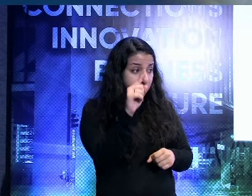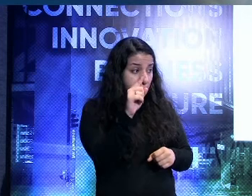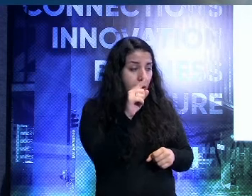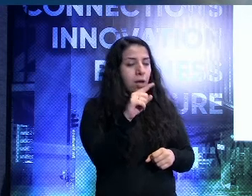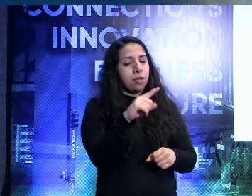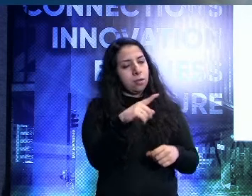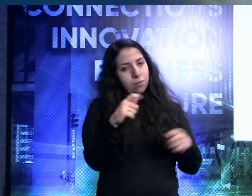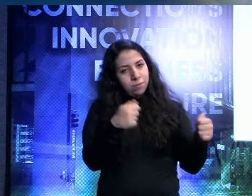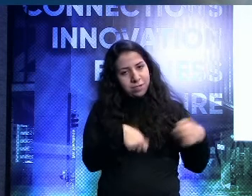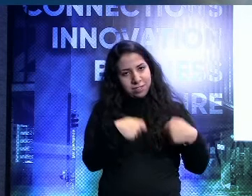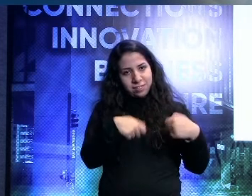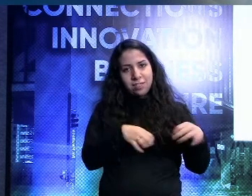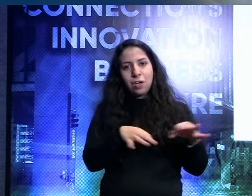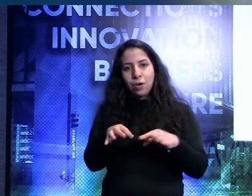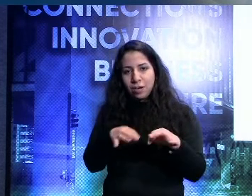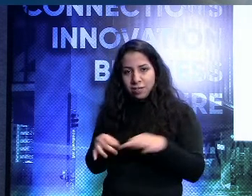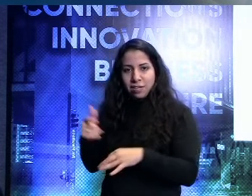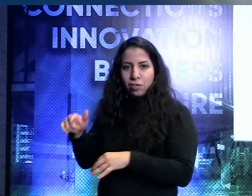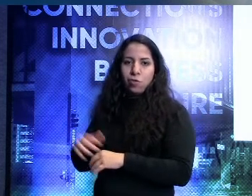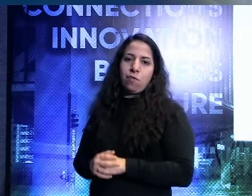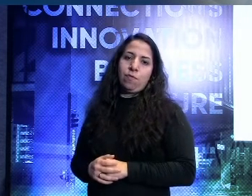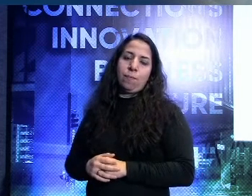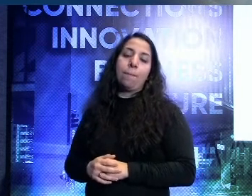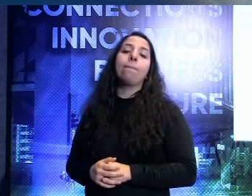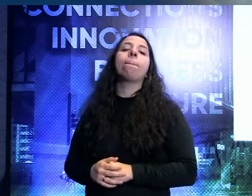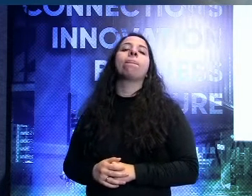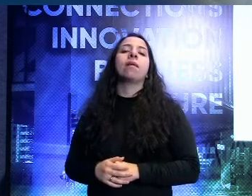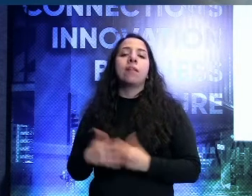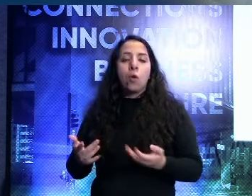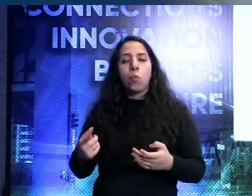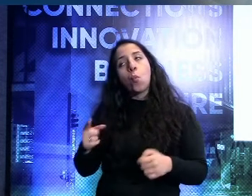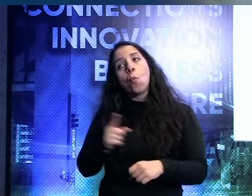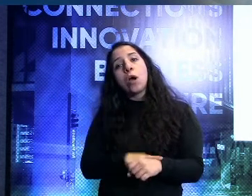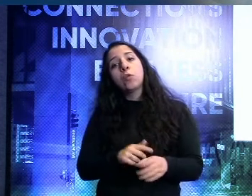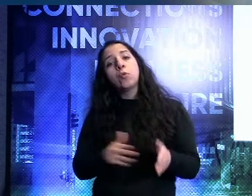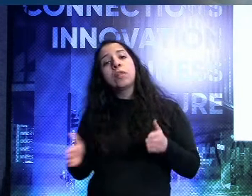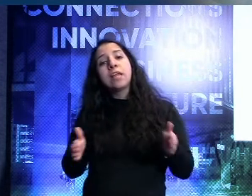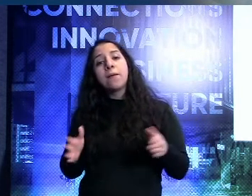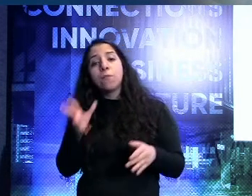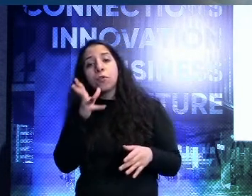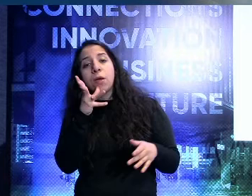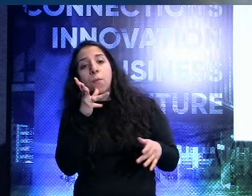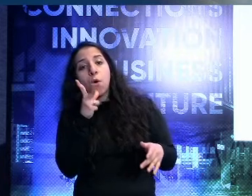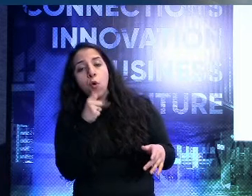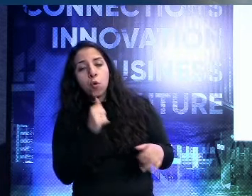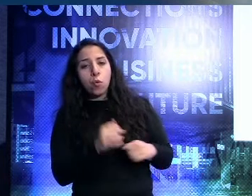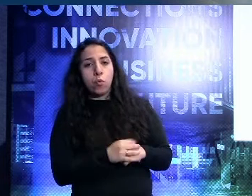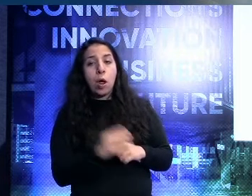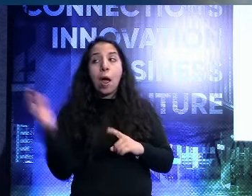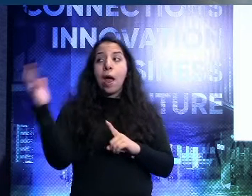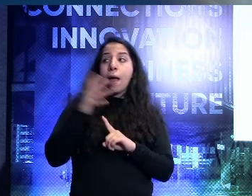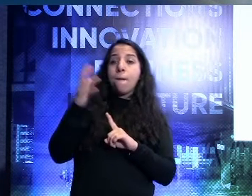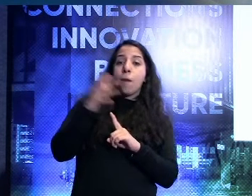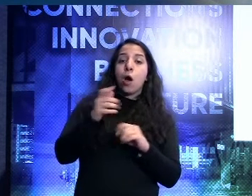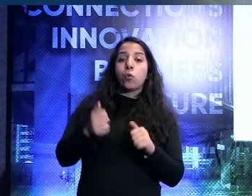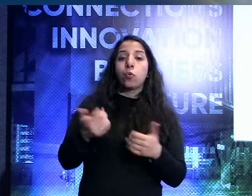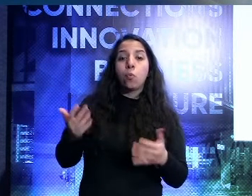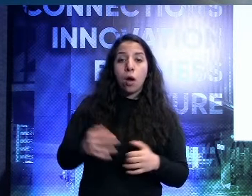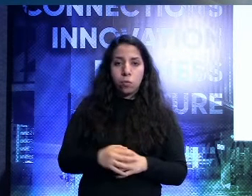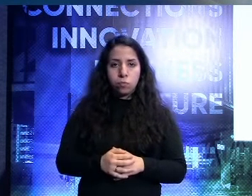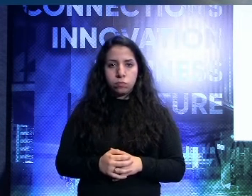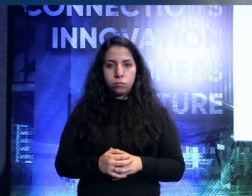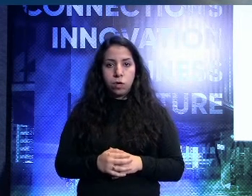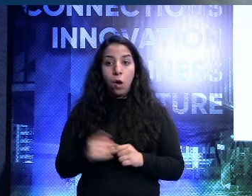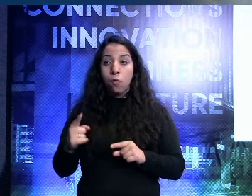aconteceu? Quanto tempo demorou para detectar? Qual foi o impacto? Que lição você aprendeu? E mais do que isso, o que